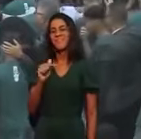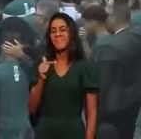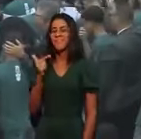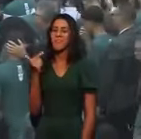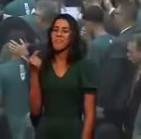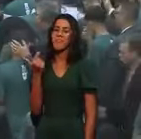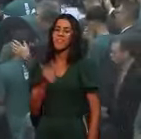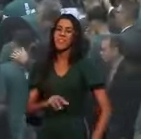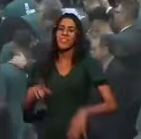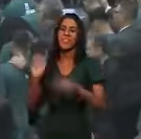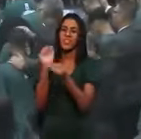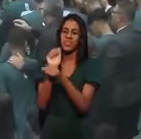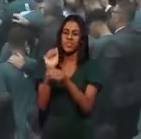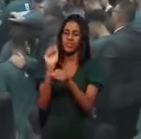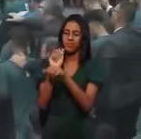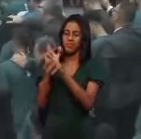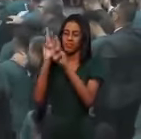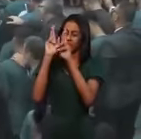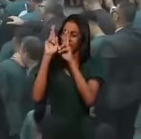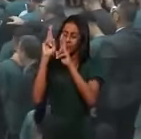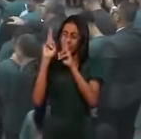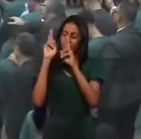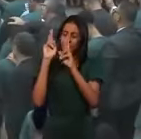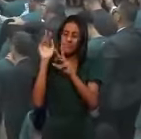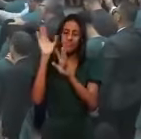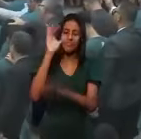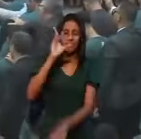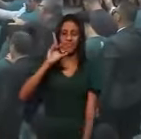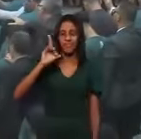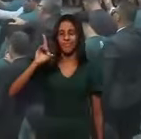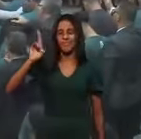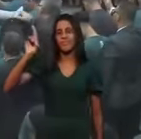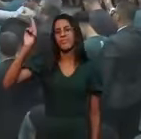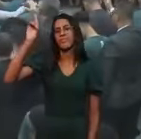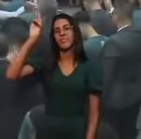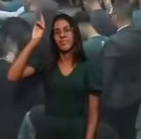medo, em Deus espera.